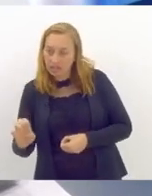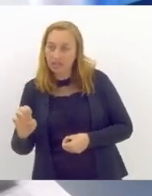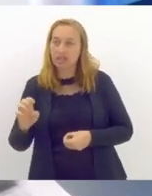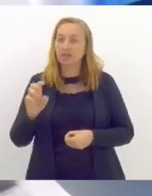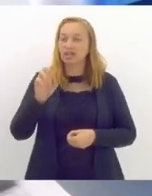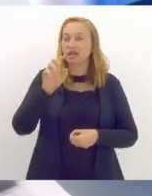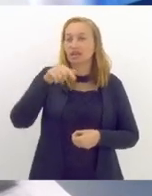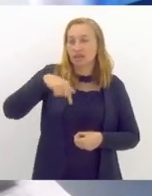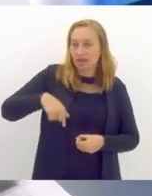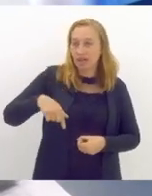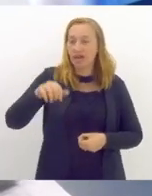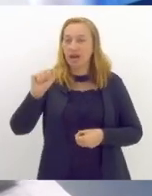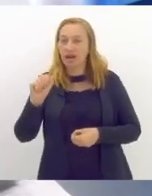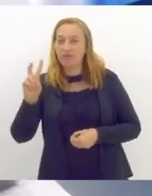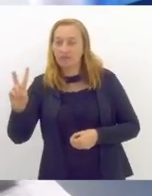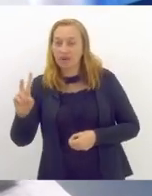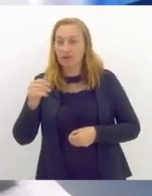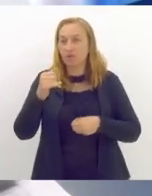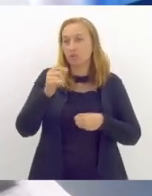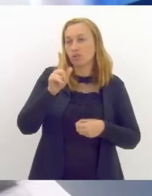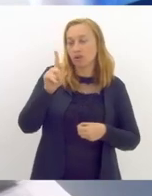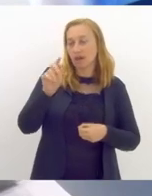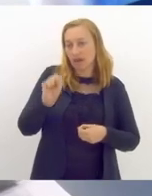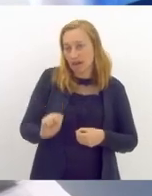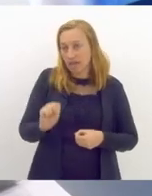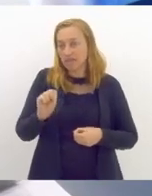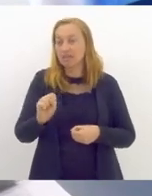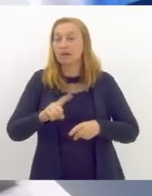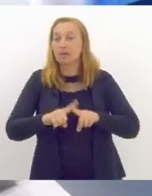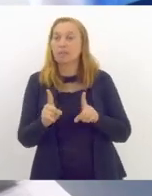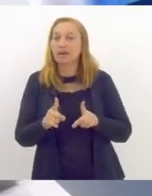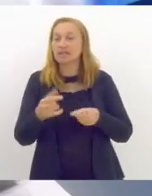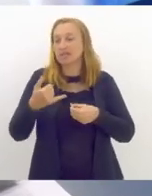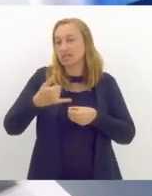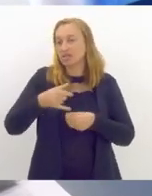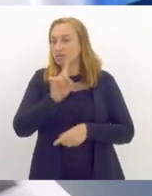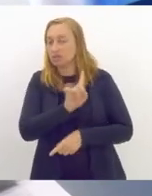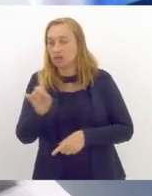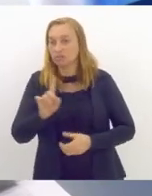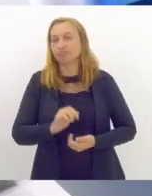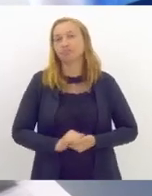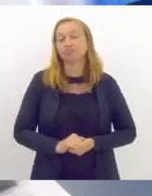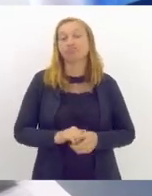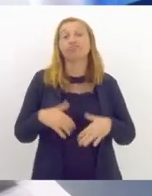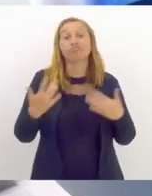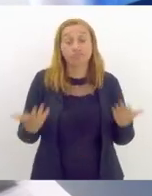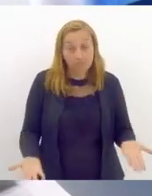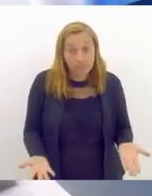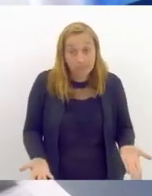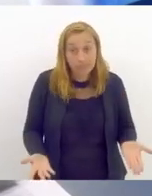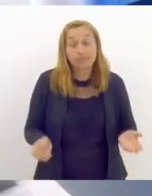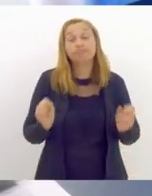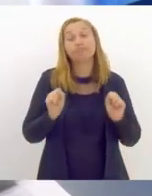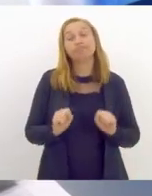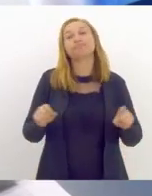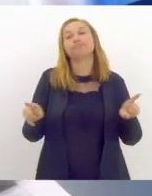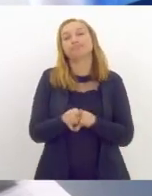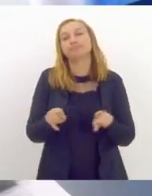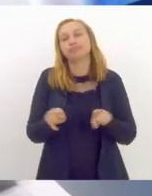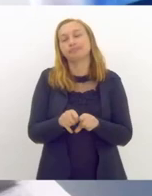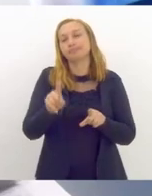o gás etc mas gasolina não então poderíamos também